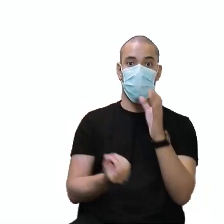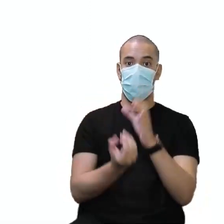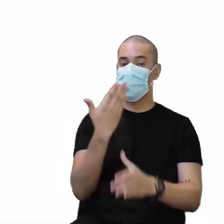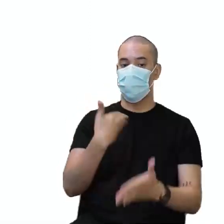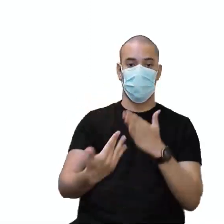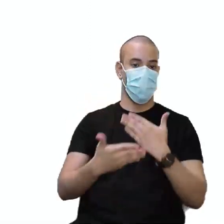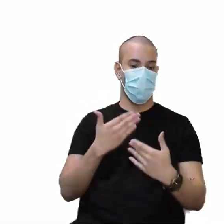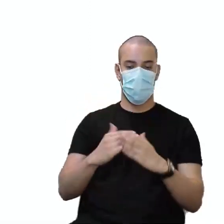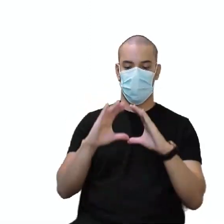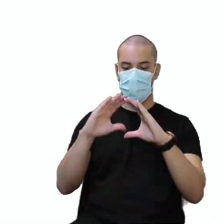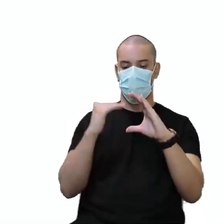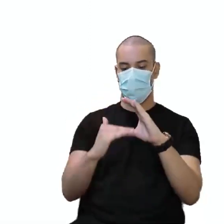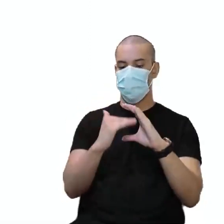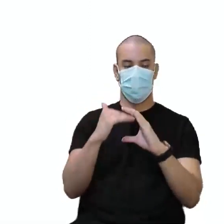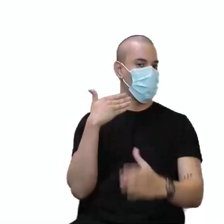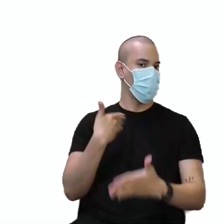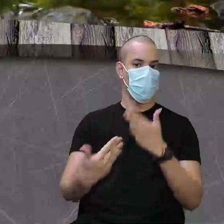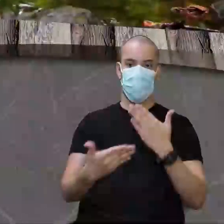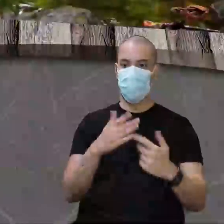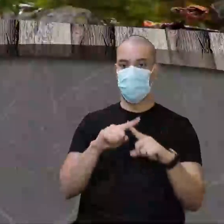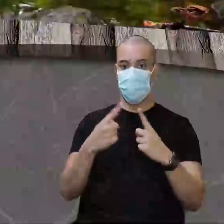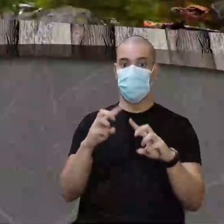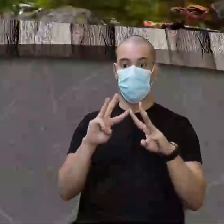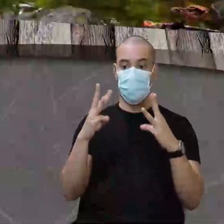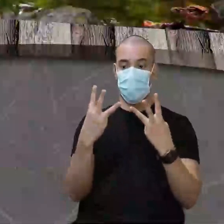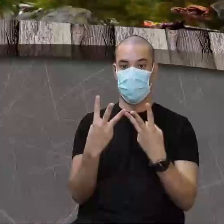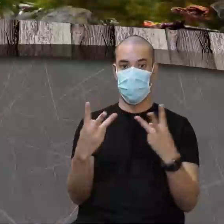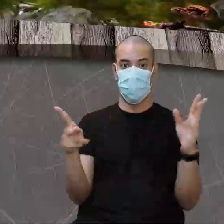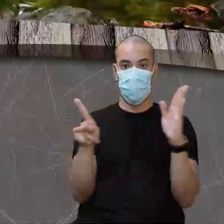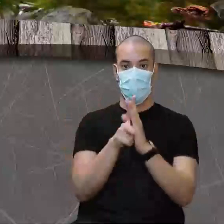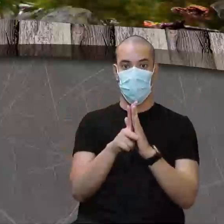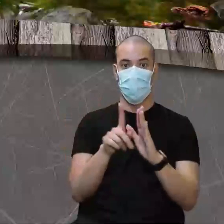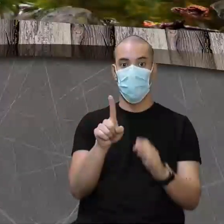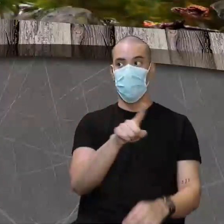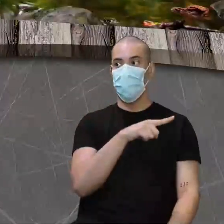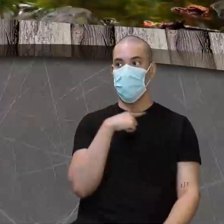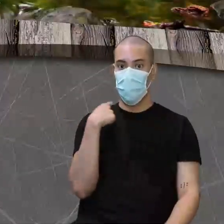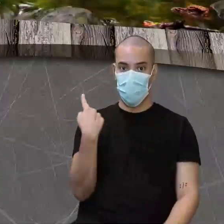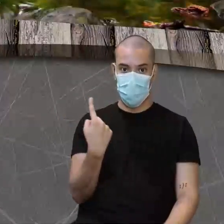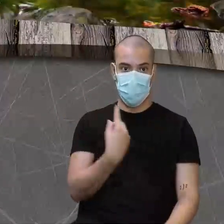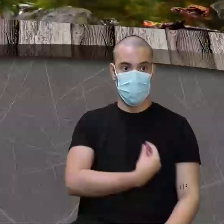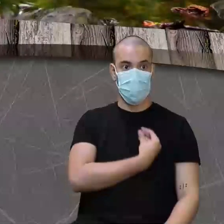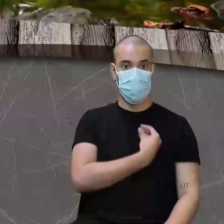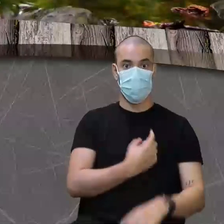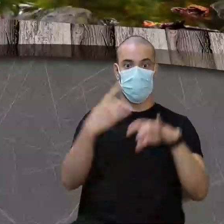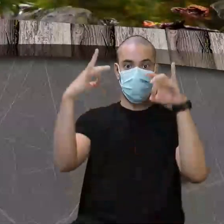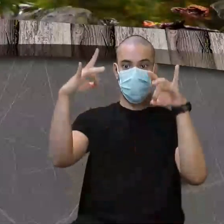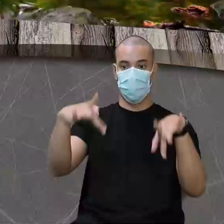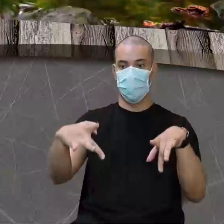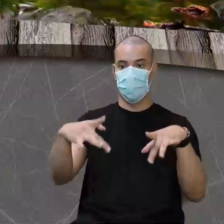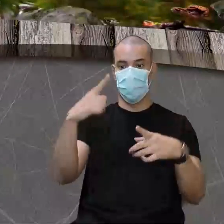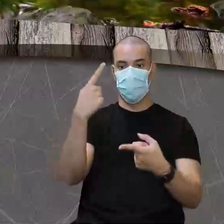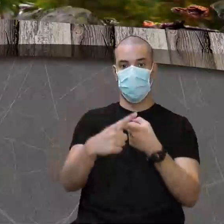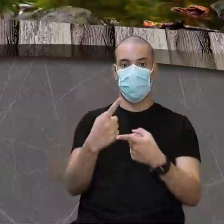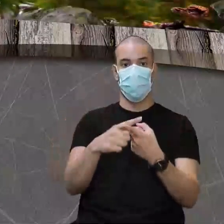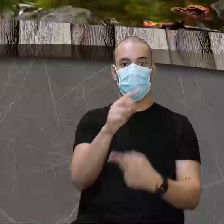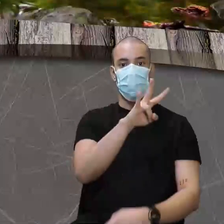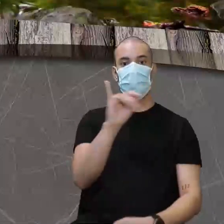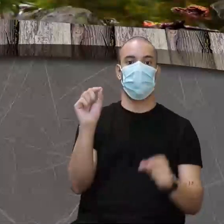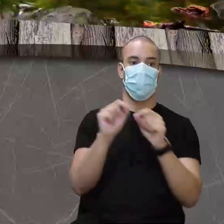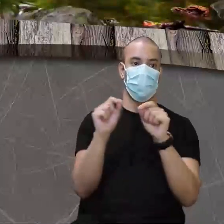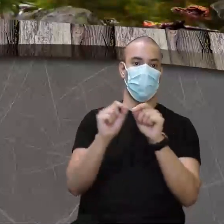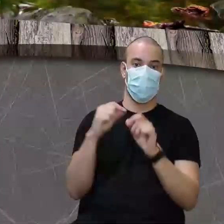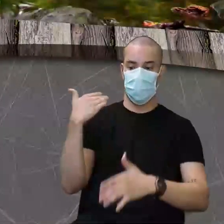alimentar, desde que tenha matéria orgânica morta disponível para eles, porque eles vão fazer